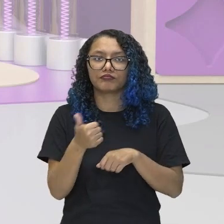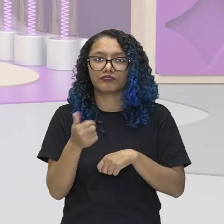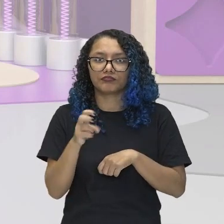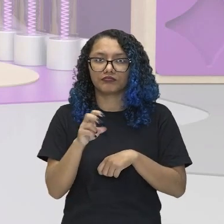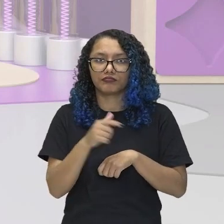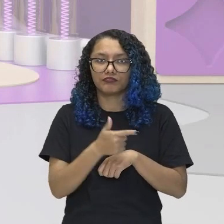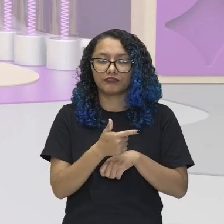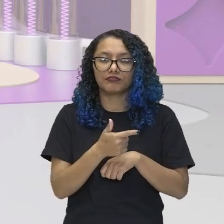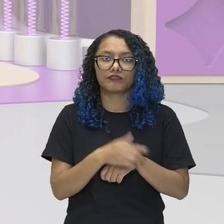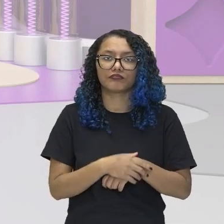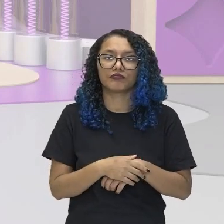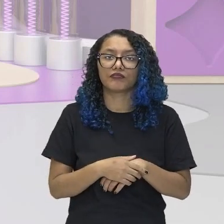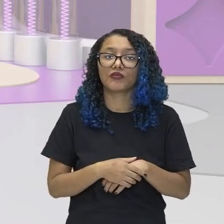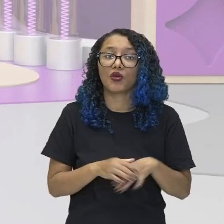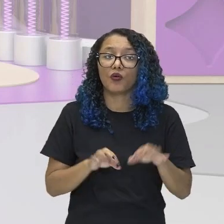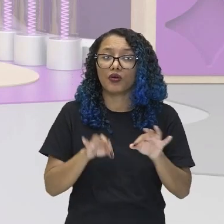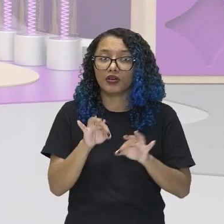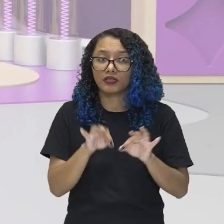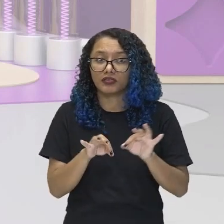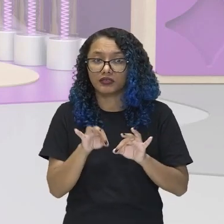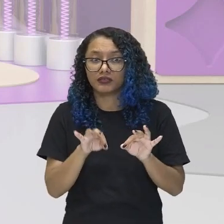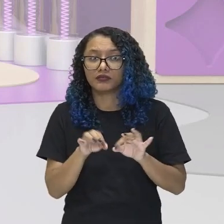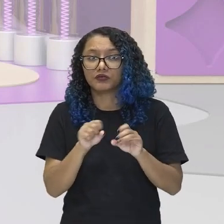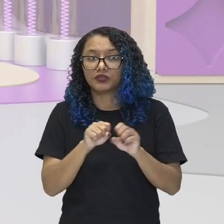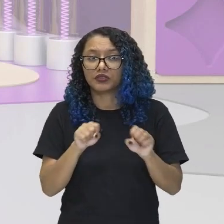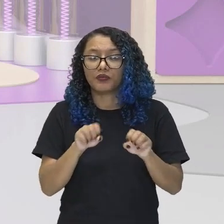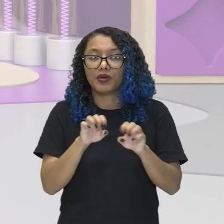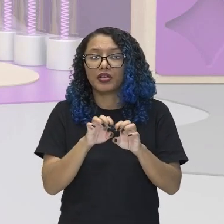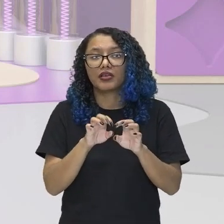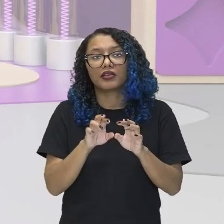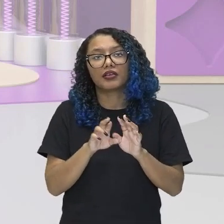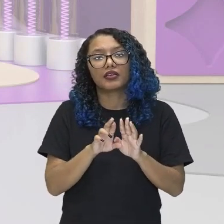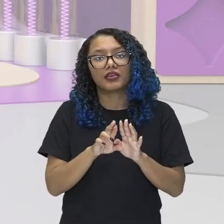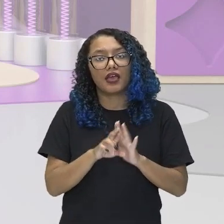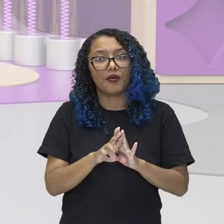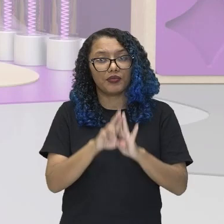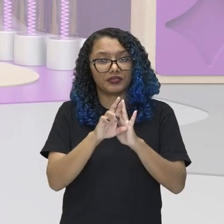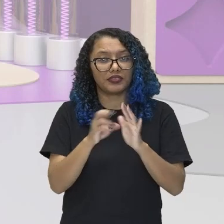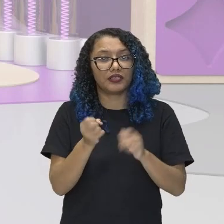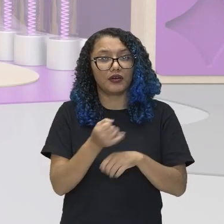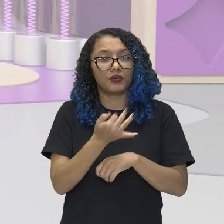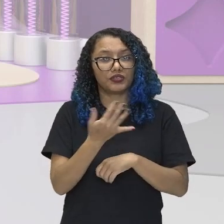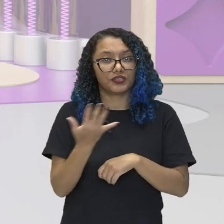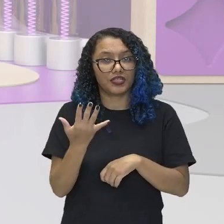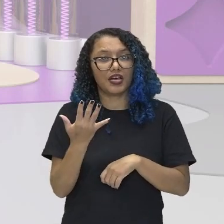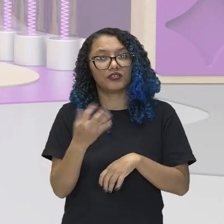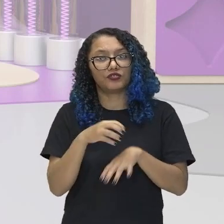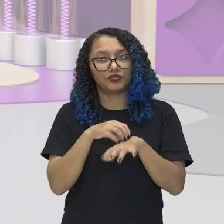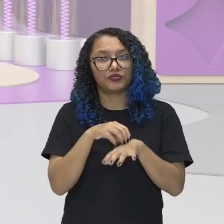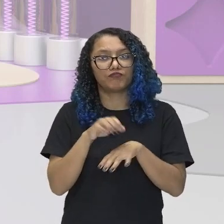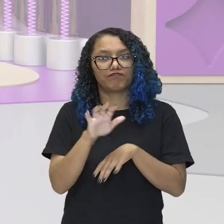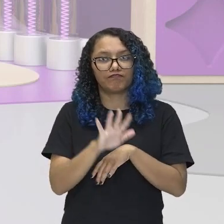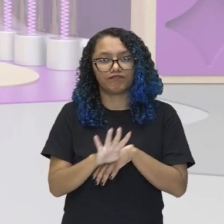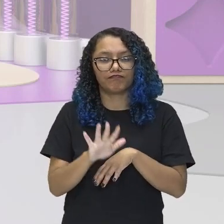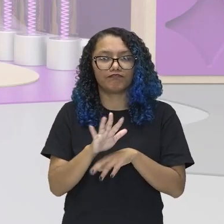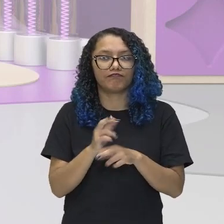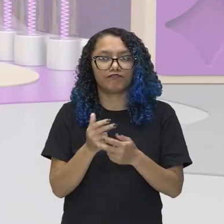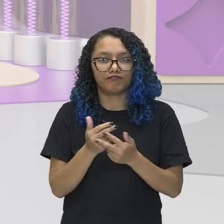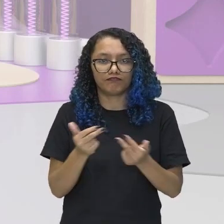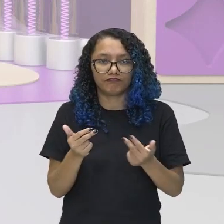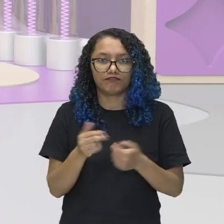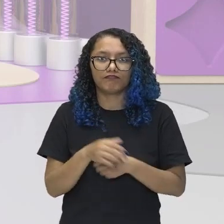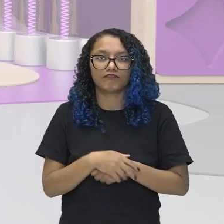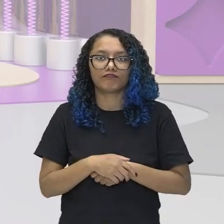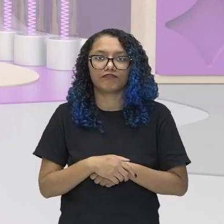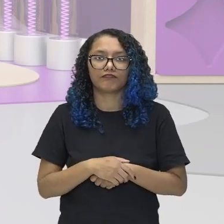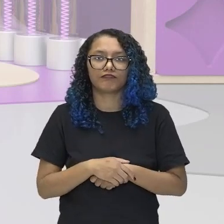equações que represente a quantidade de carros e motocicleta no estacionamento. Então, vamos ver como isso vai se processar, o que